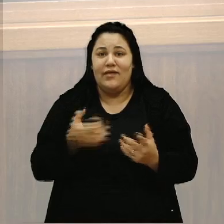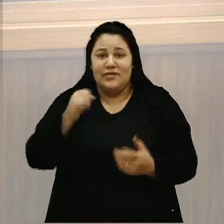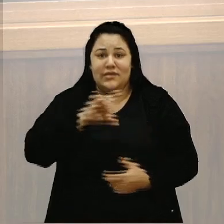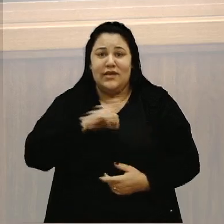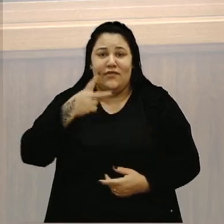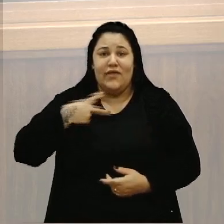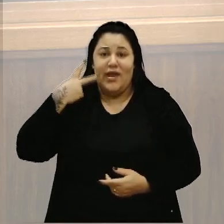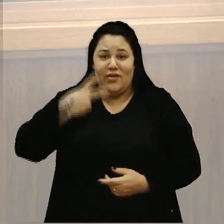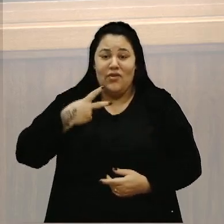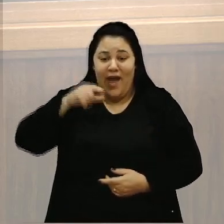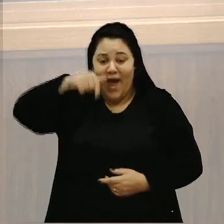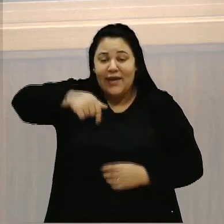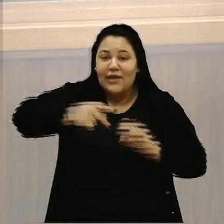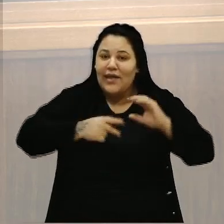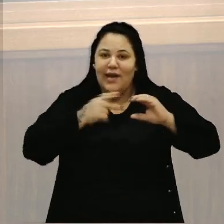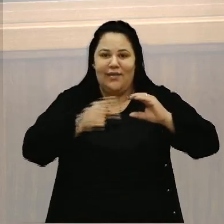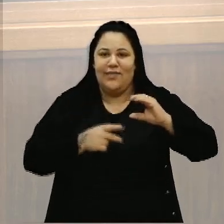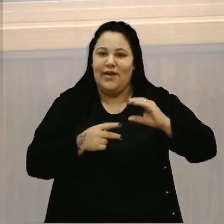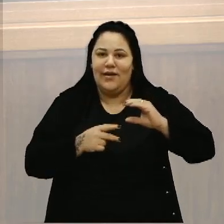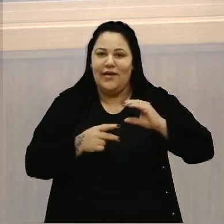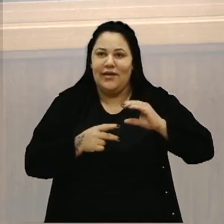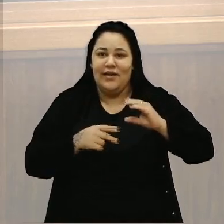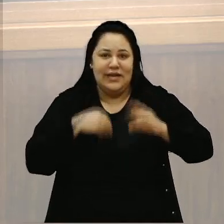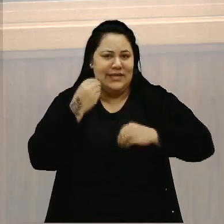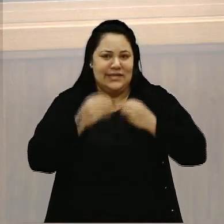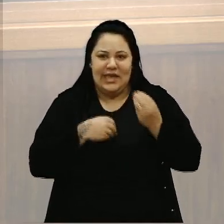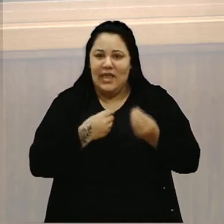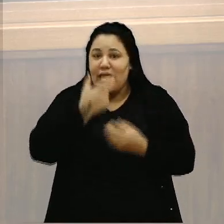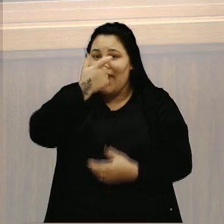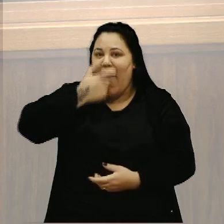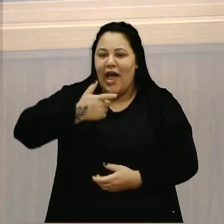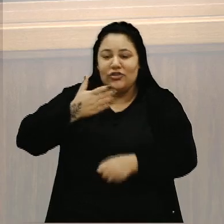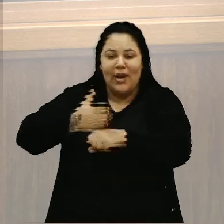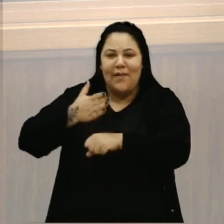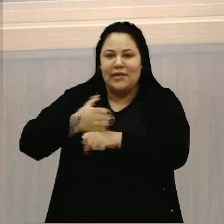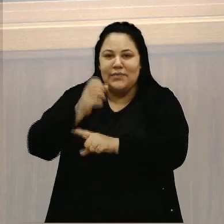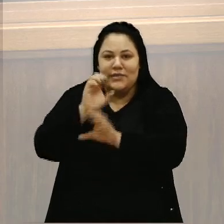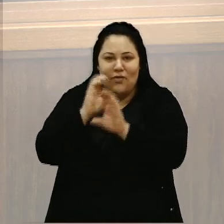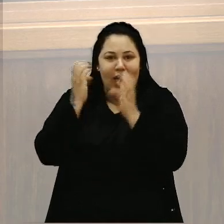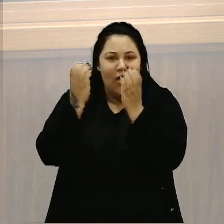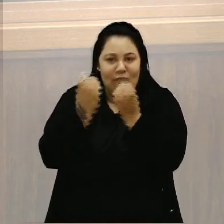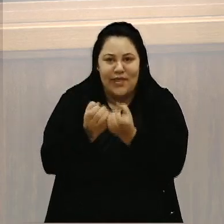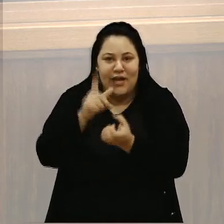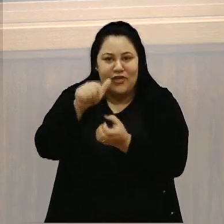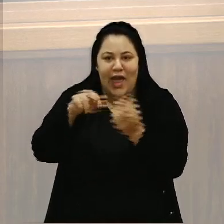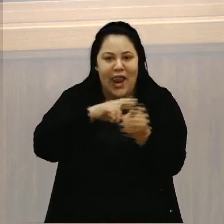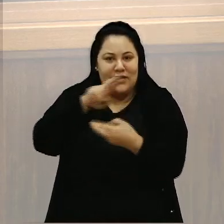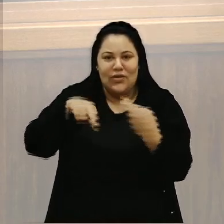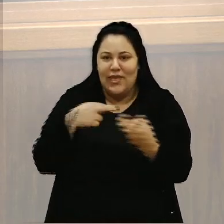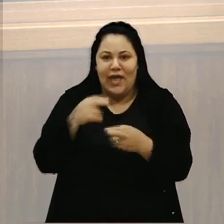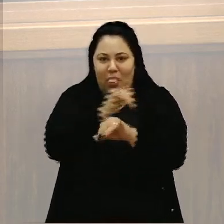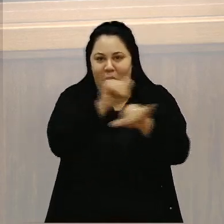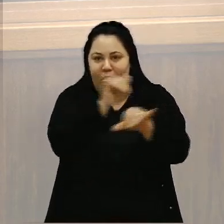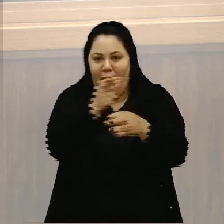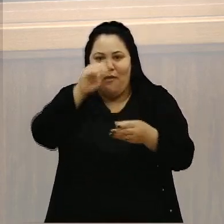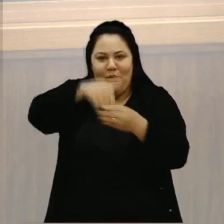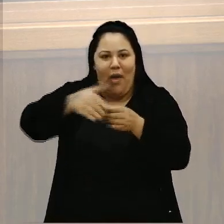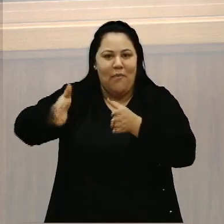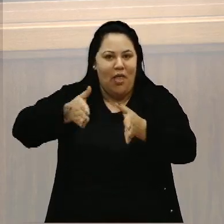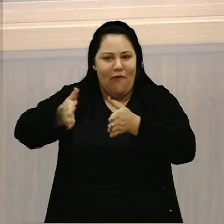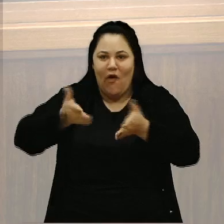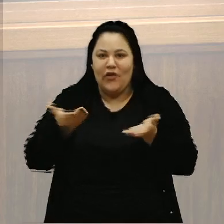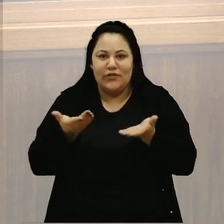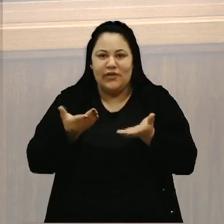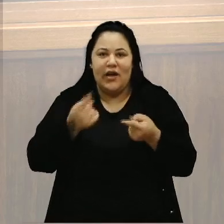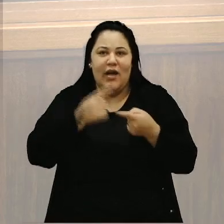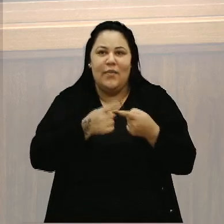vereadores aqui nesta casa que sentem que a participação social é politicagem, é porque estão